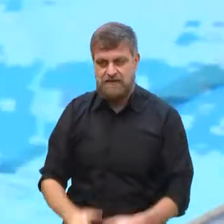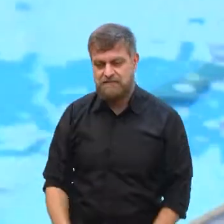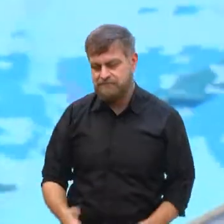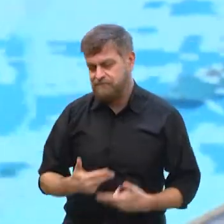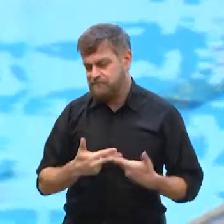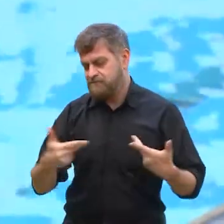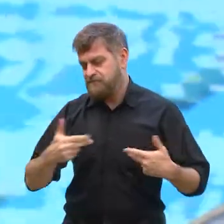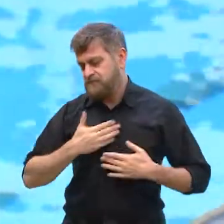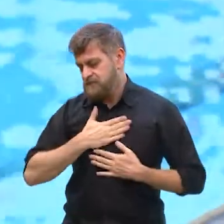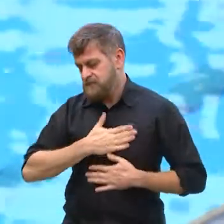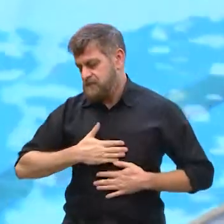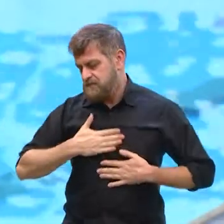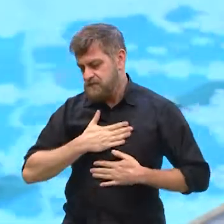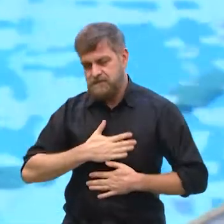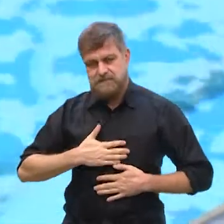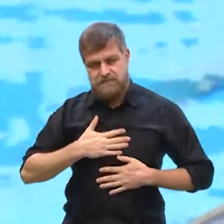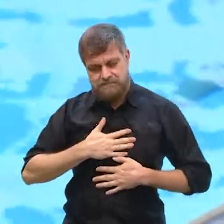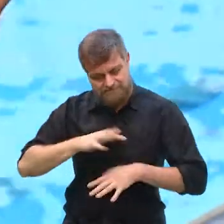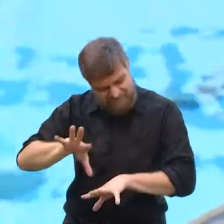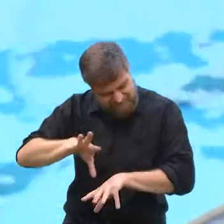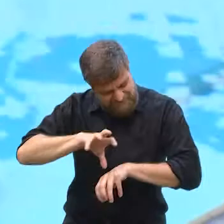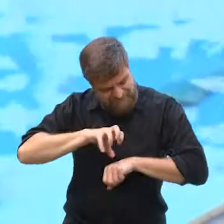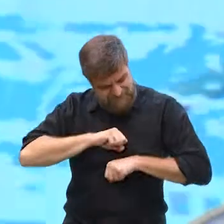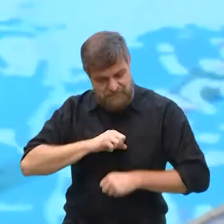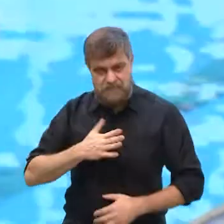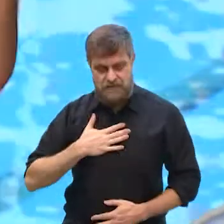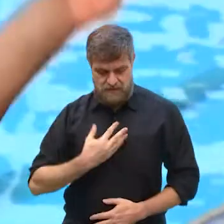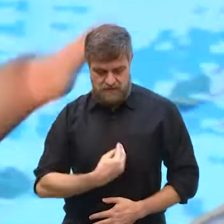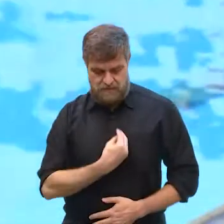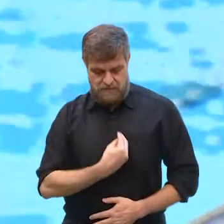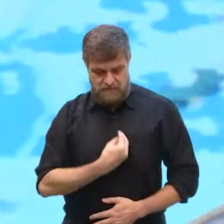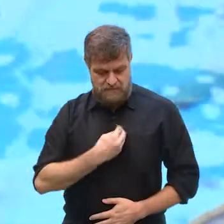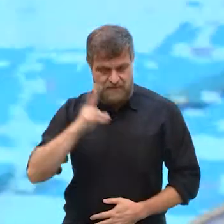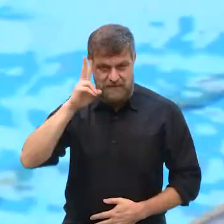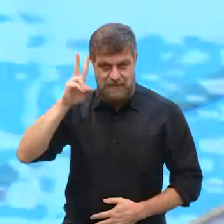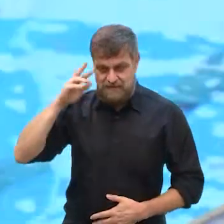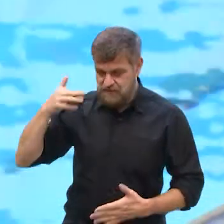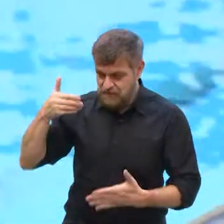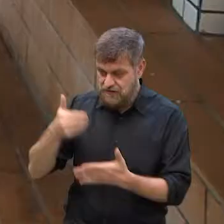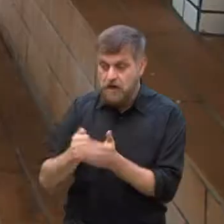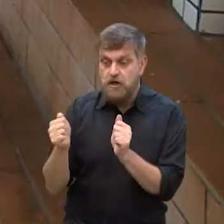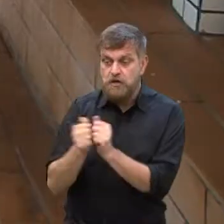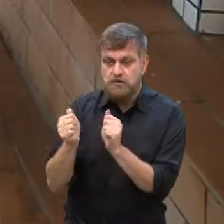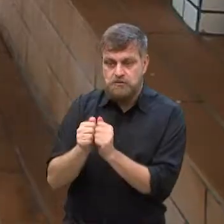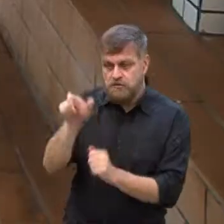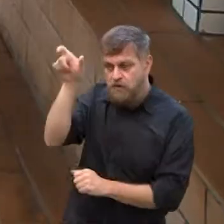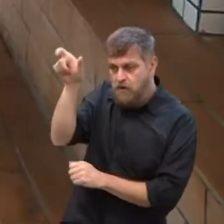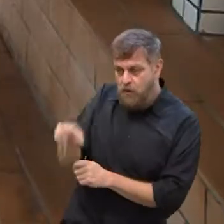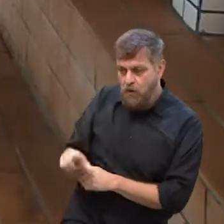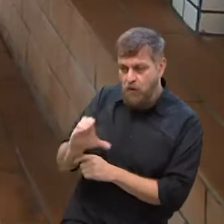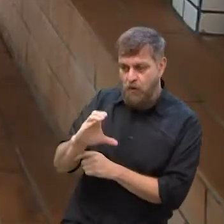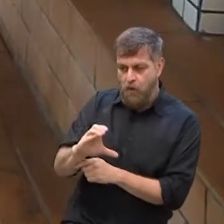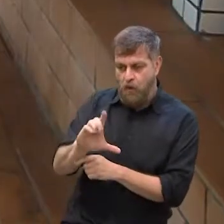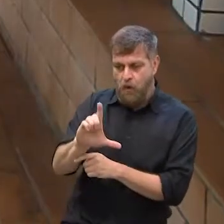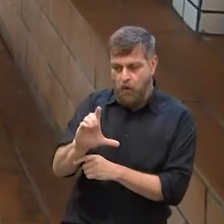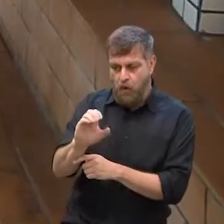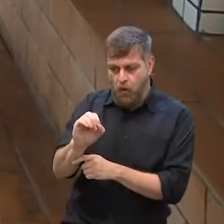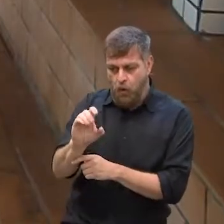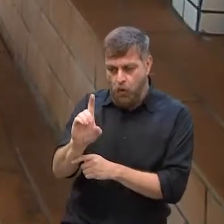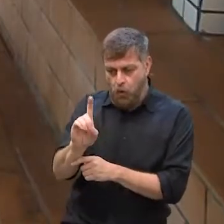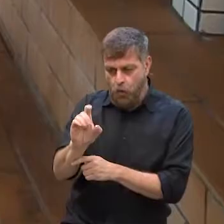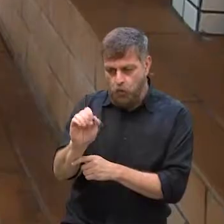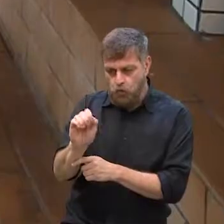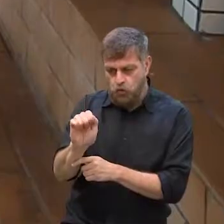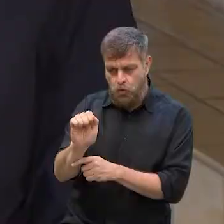coisas que me deixaram muito feliz de fazer parte de uma grande história, que é a história do Clodoaldo. Que legal, que bacana esse relato.